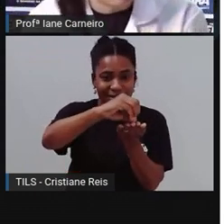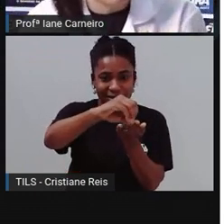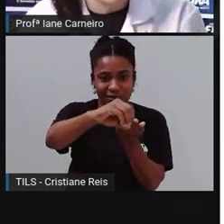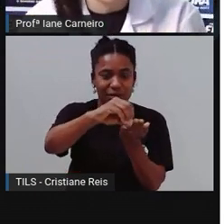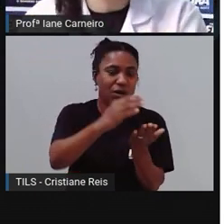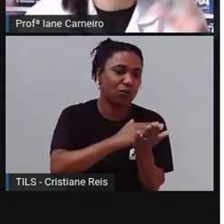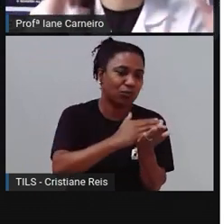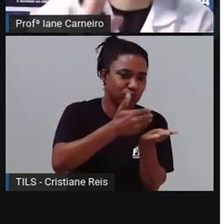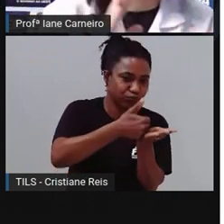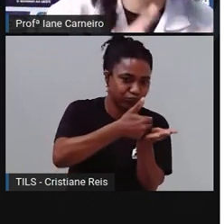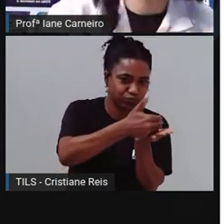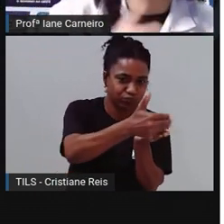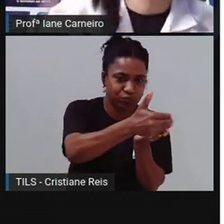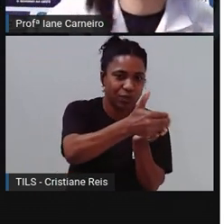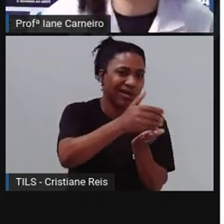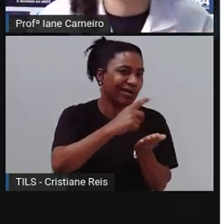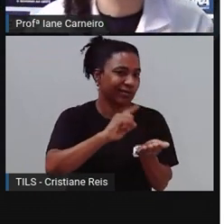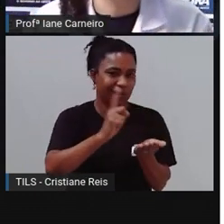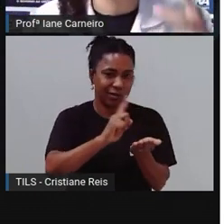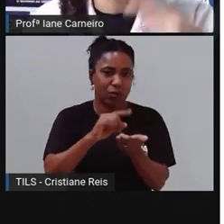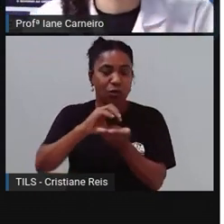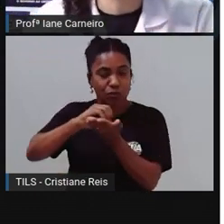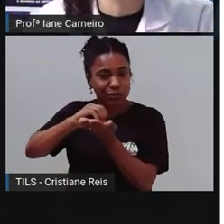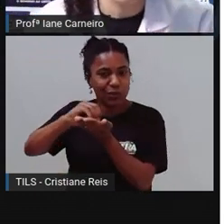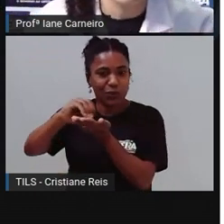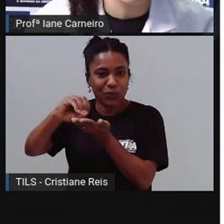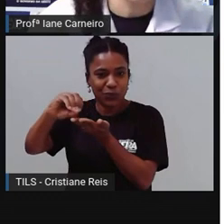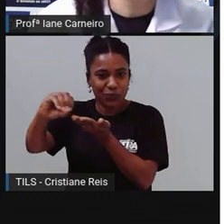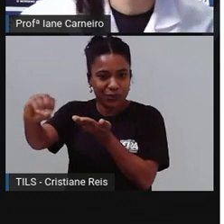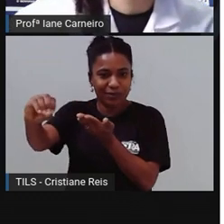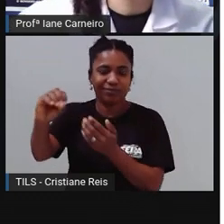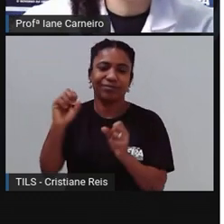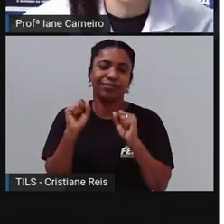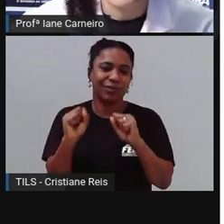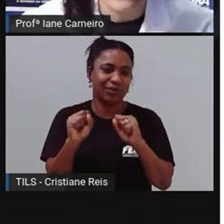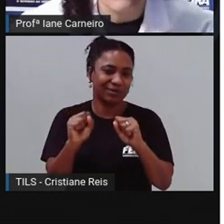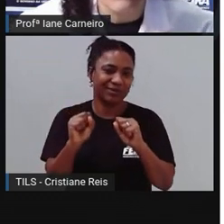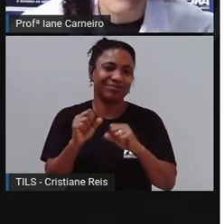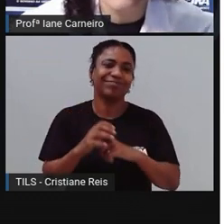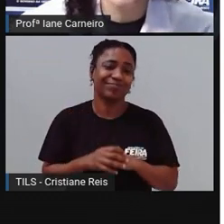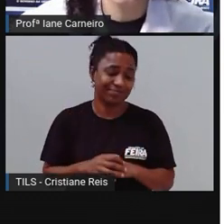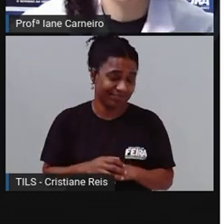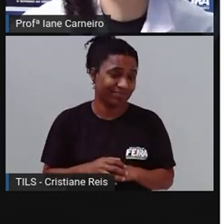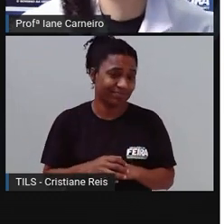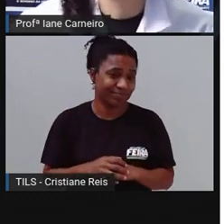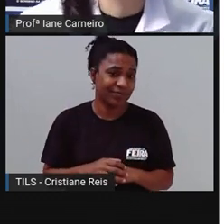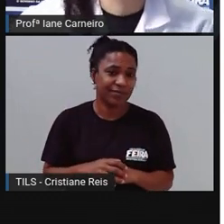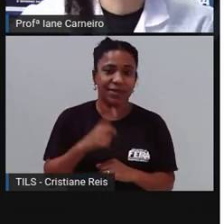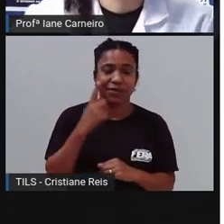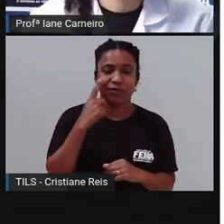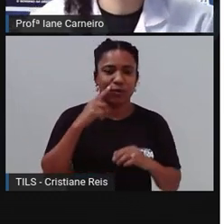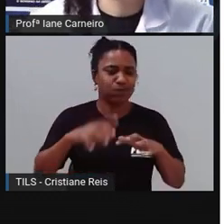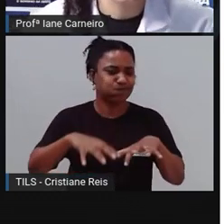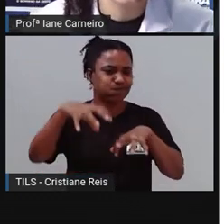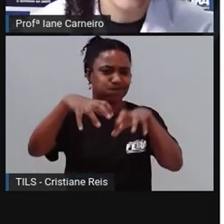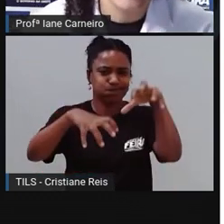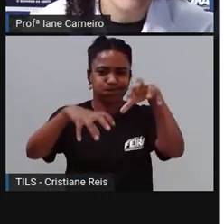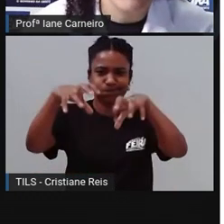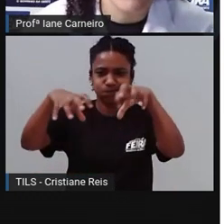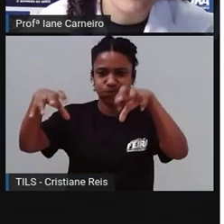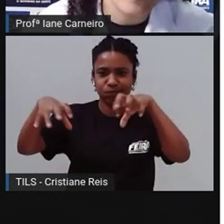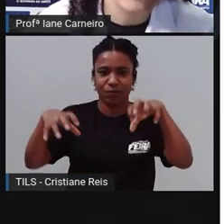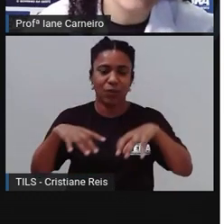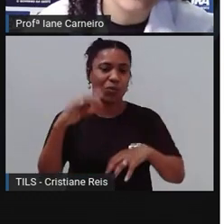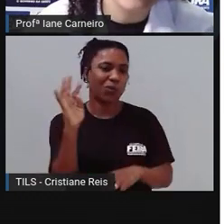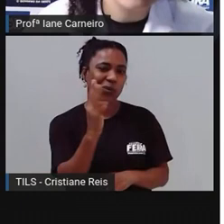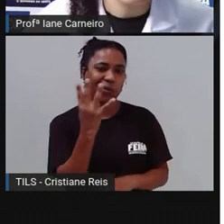tá aproveitado, tem outros que não. Então, olha o tanto de lixo que eles produziram, muito. E eles são, ó,